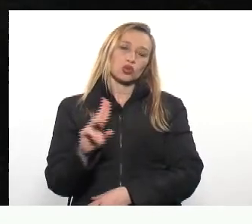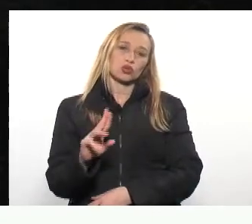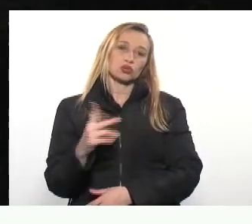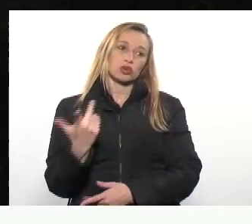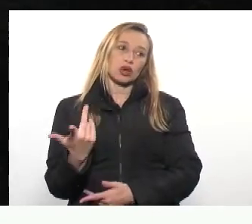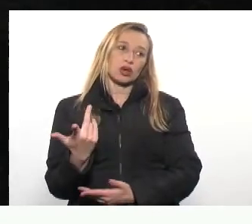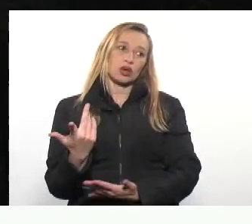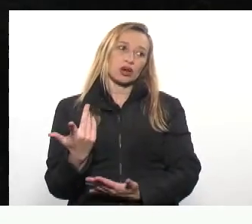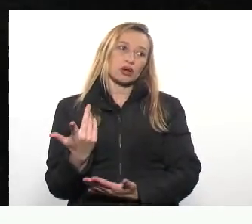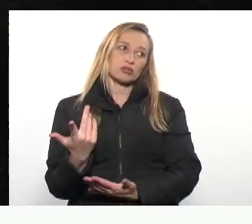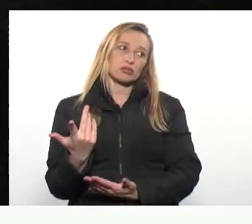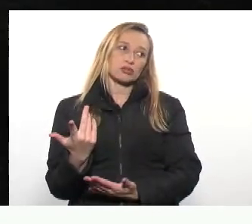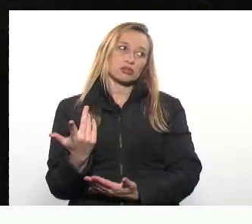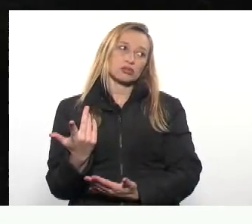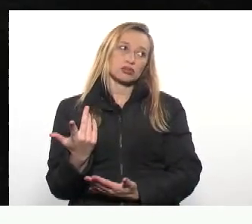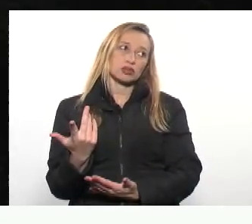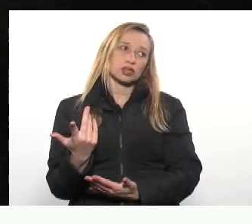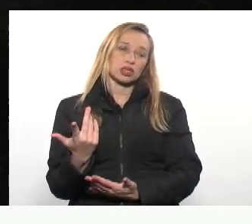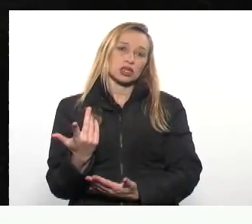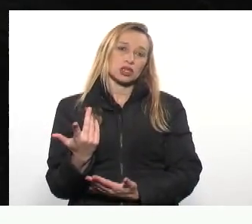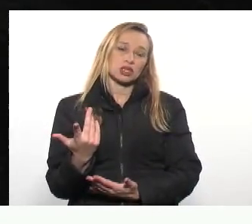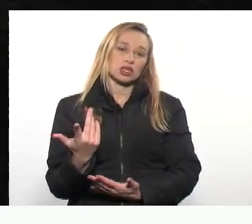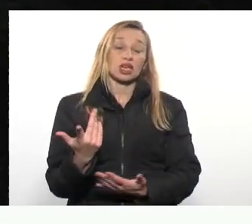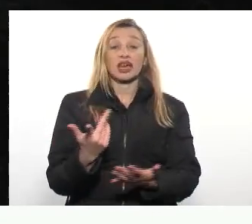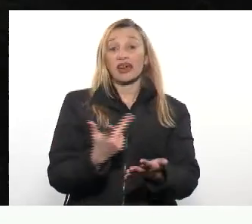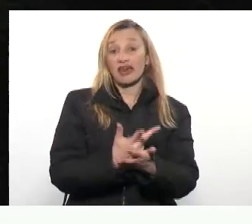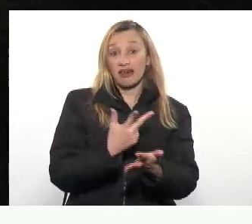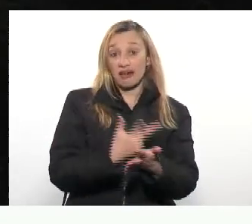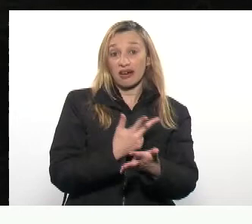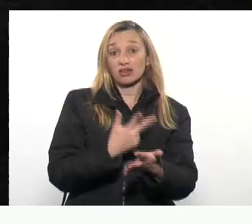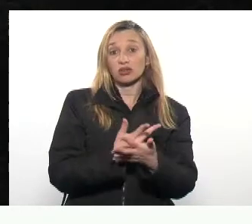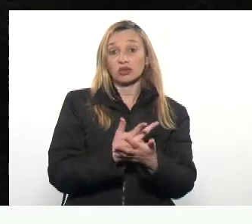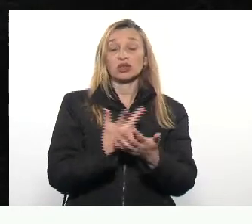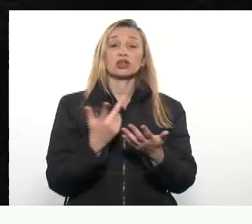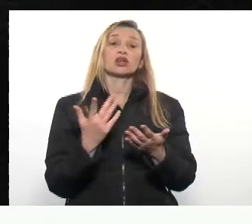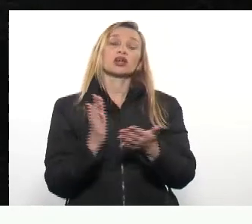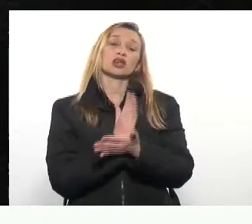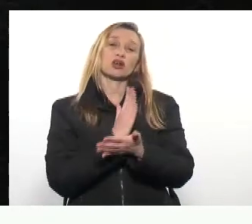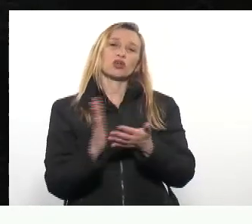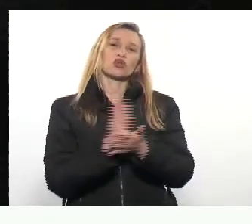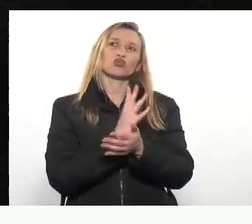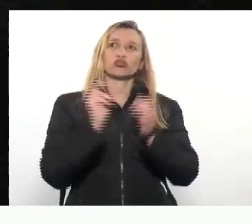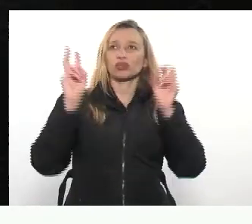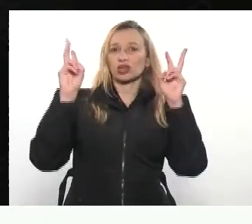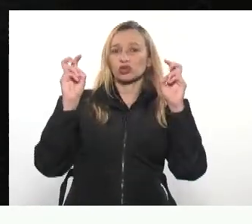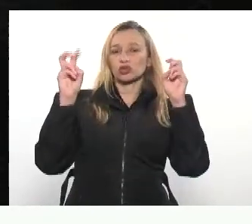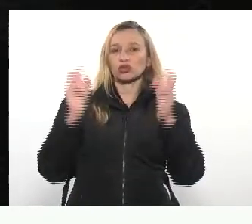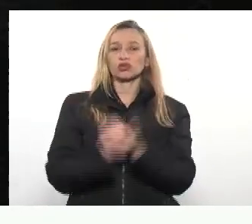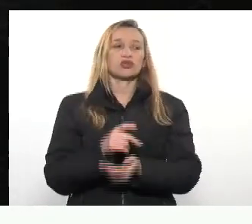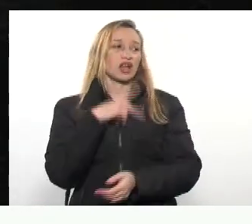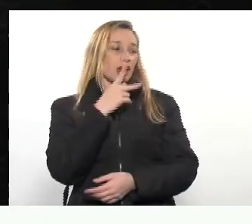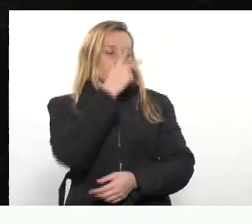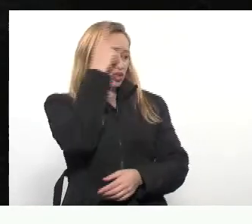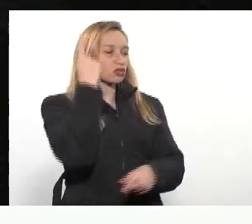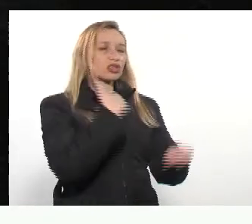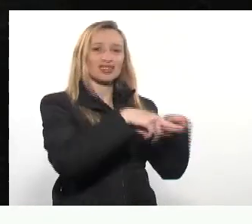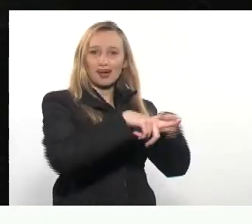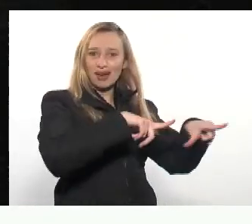ter a ingrata situação de dizer para o cara que trabalha,